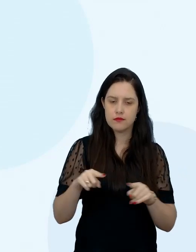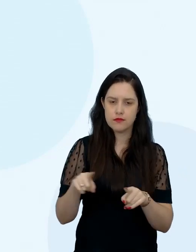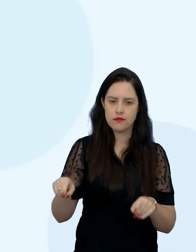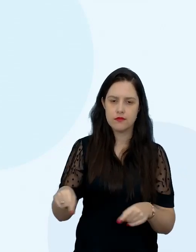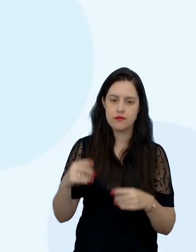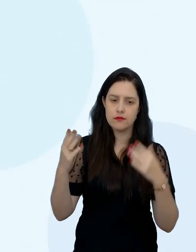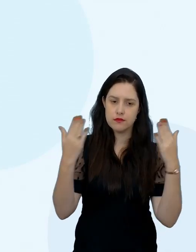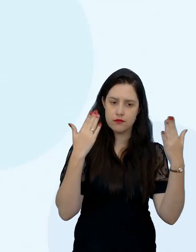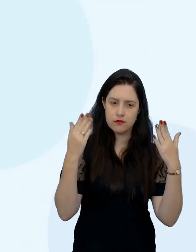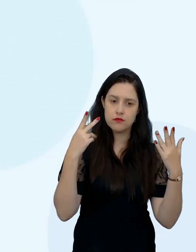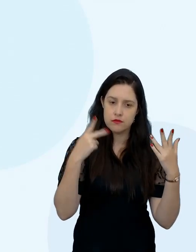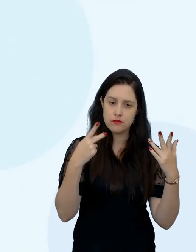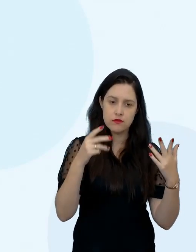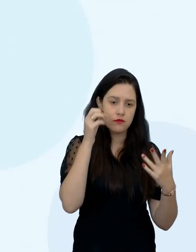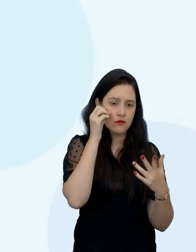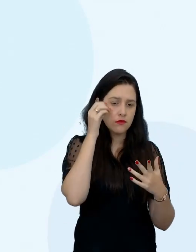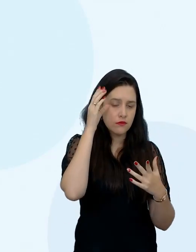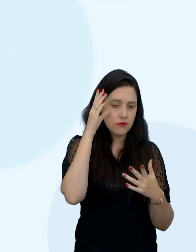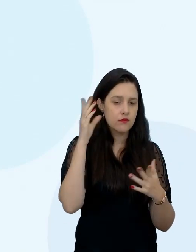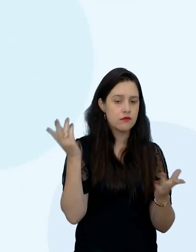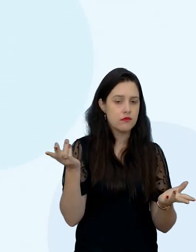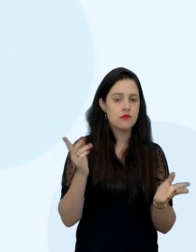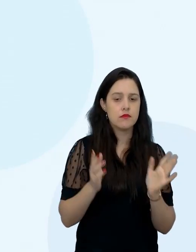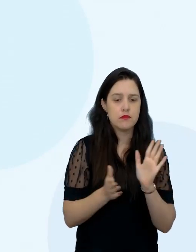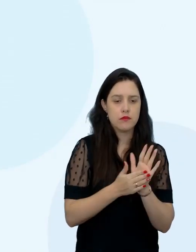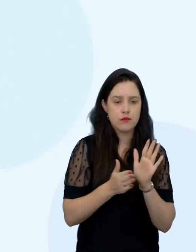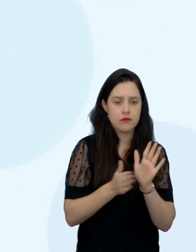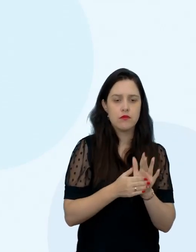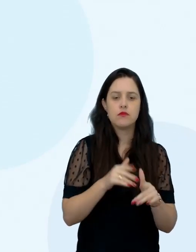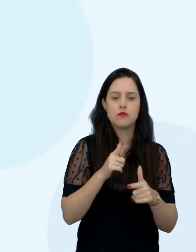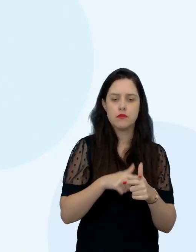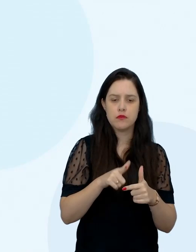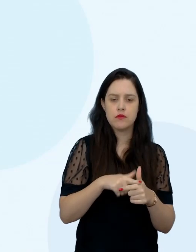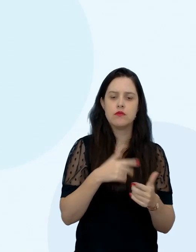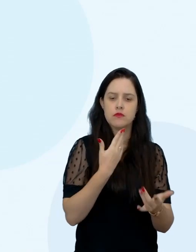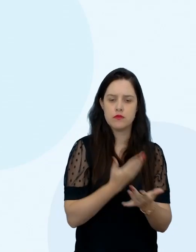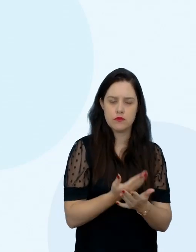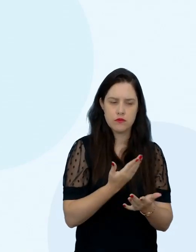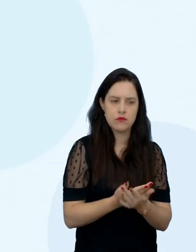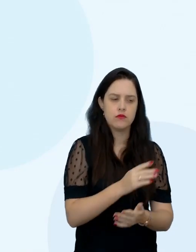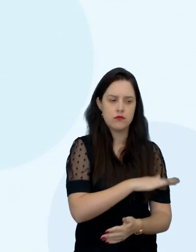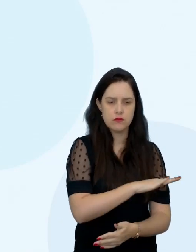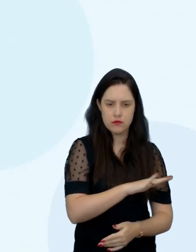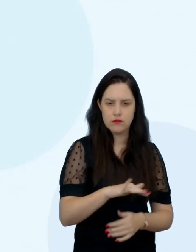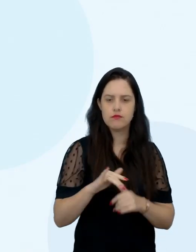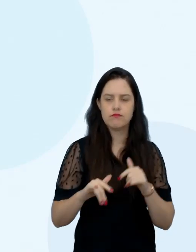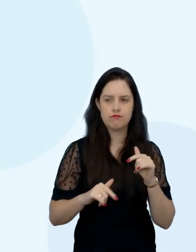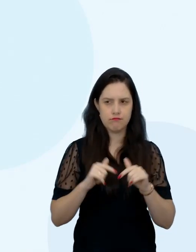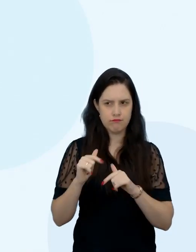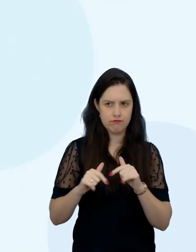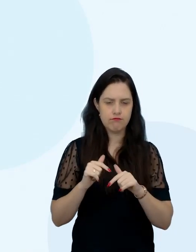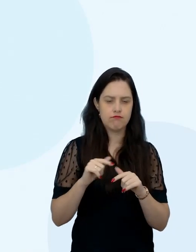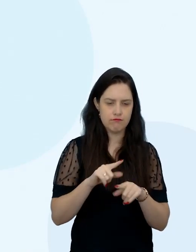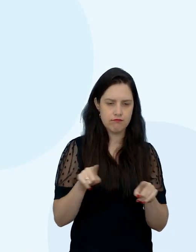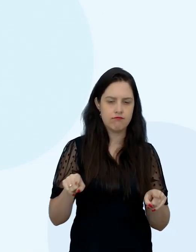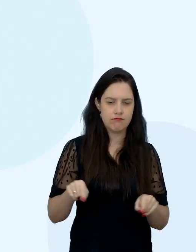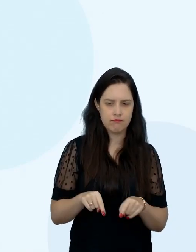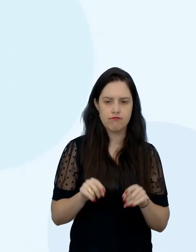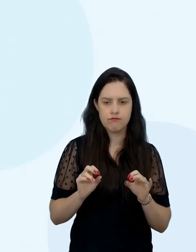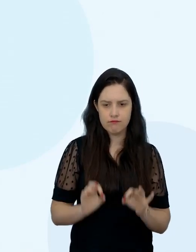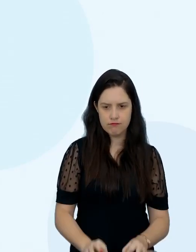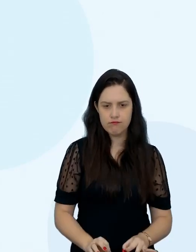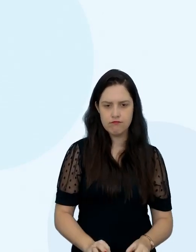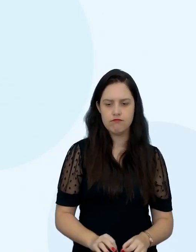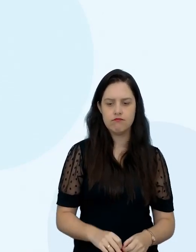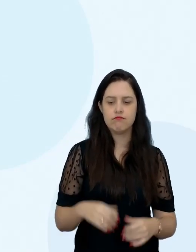ele analise os conhecimentos dos estudantes e propõe aí um problema, né, para os estudantes tentarem solucionar, certo? Então, vai